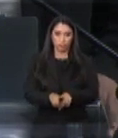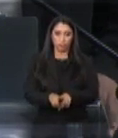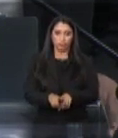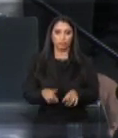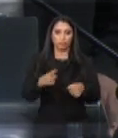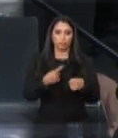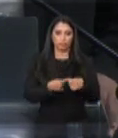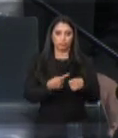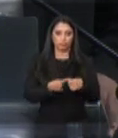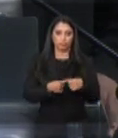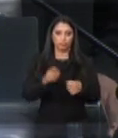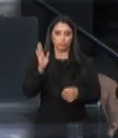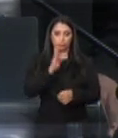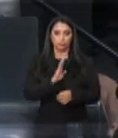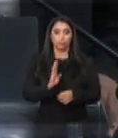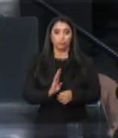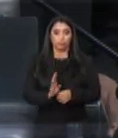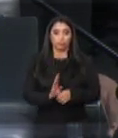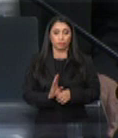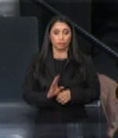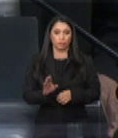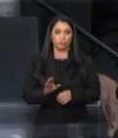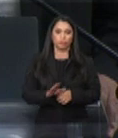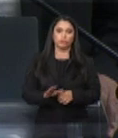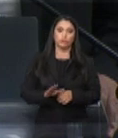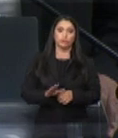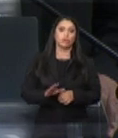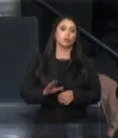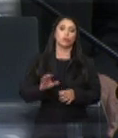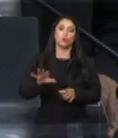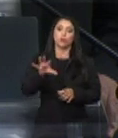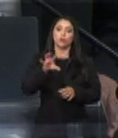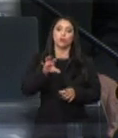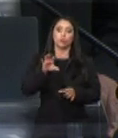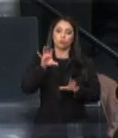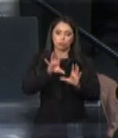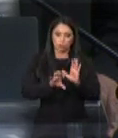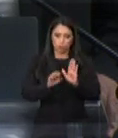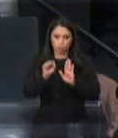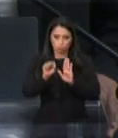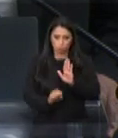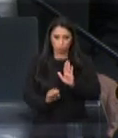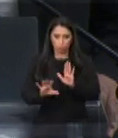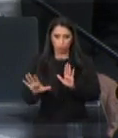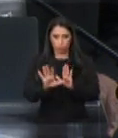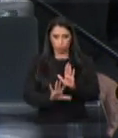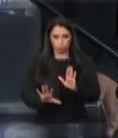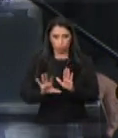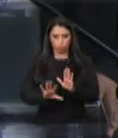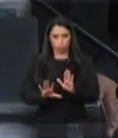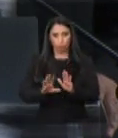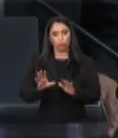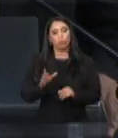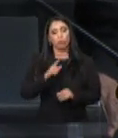do Brasil e mais do que isso de todo o hemisfério sul não poderia estar